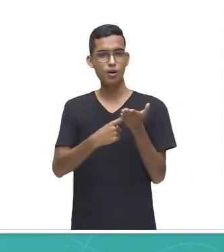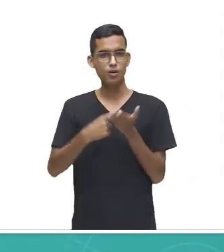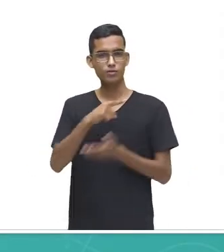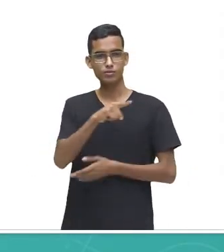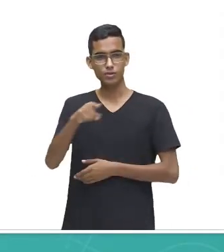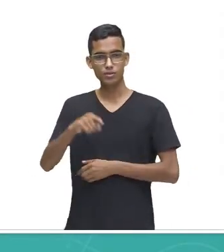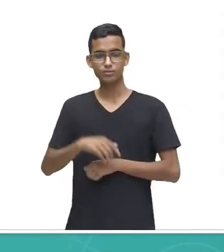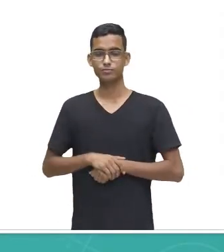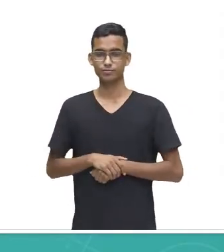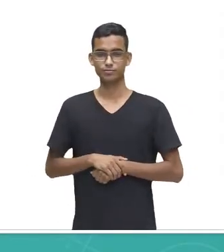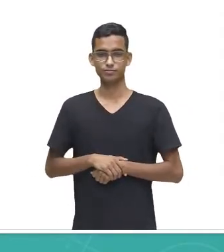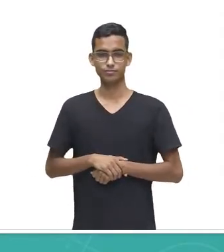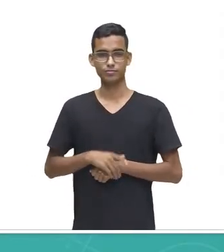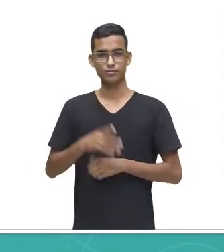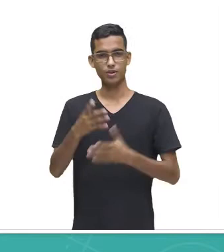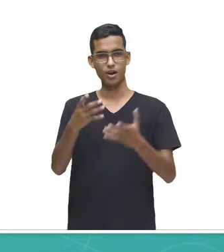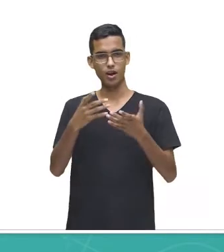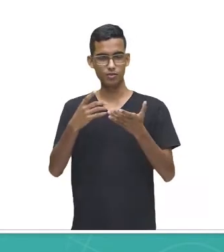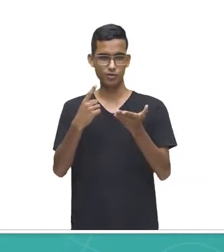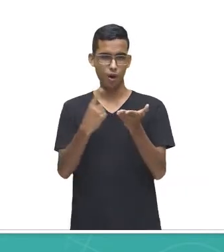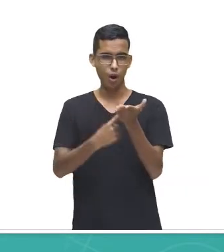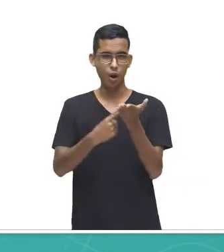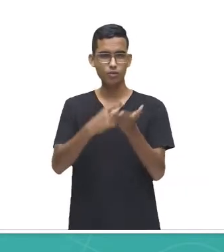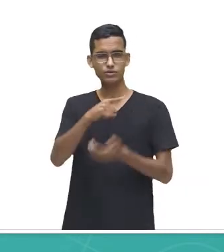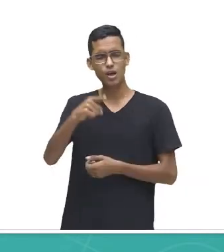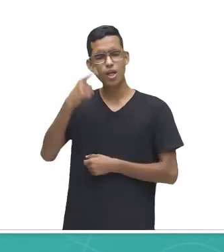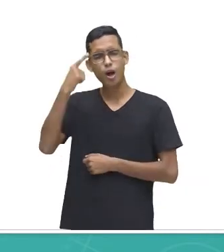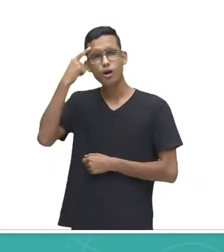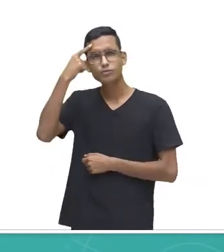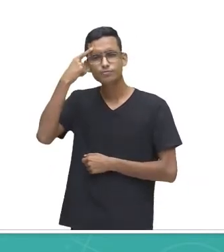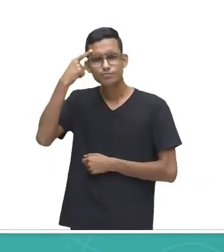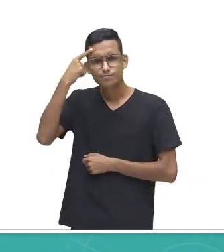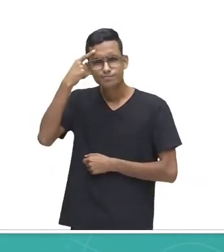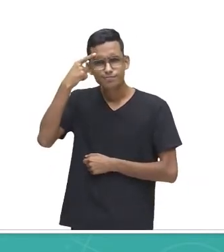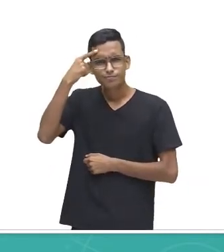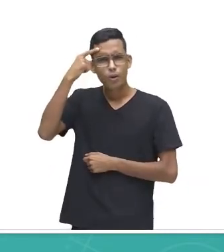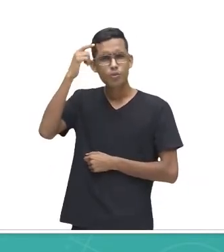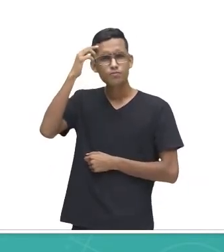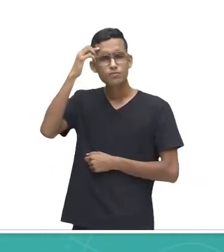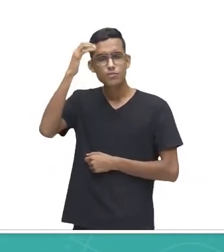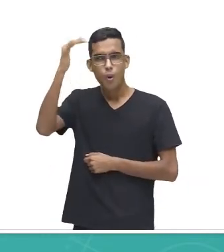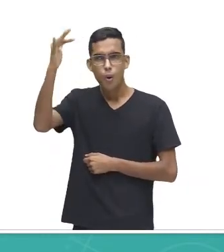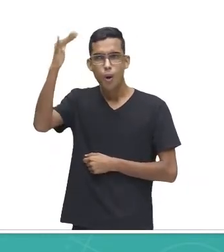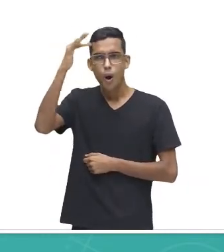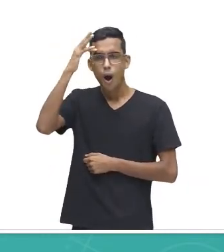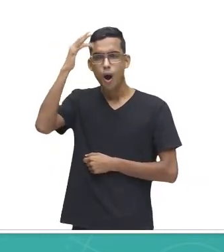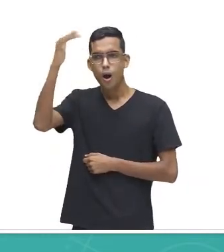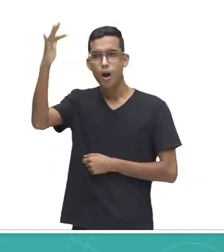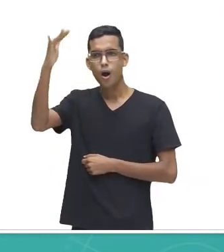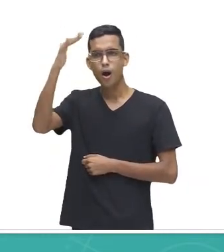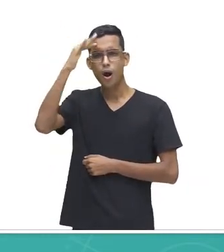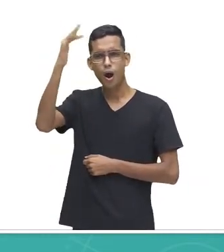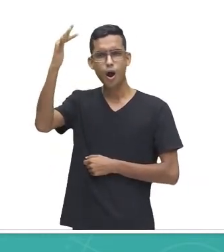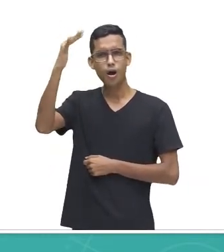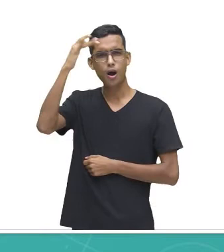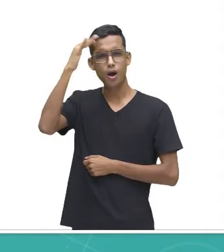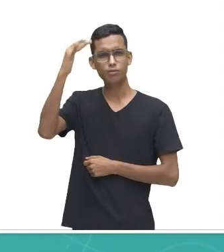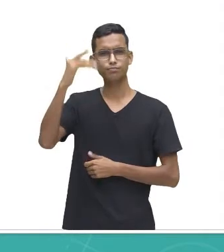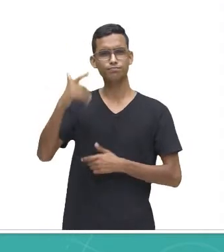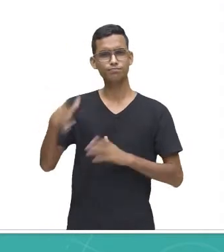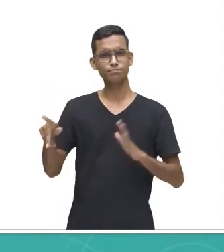Quero te convidar a repensar a vida, a repensar a própria caminhada